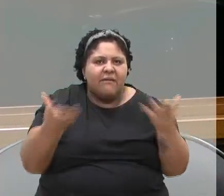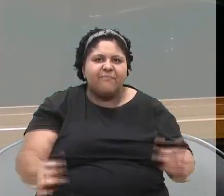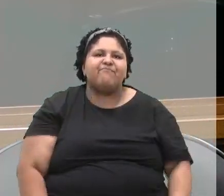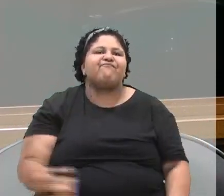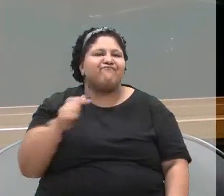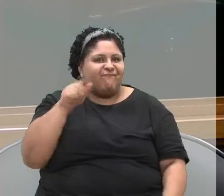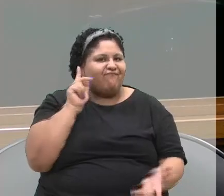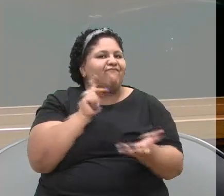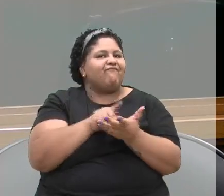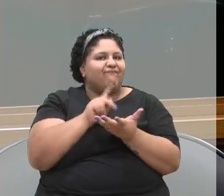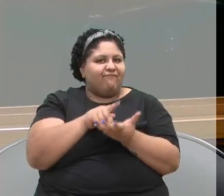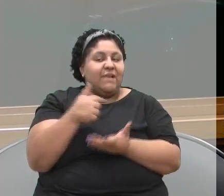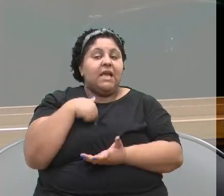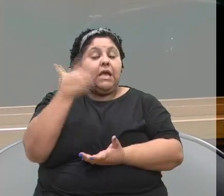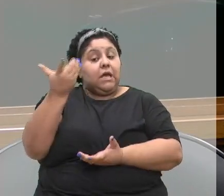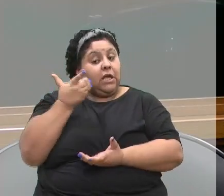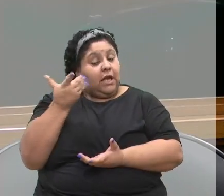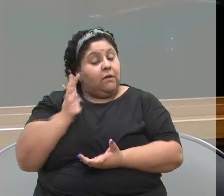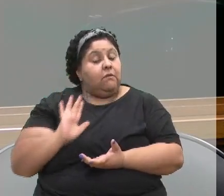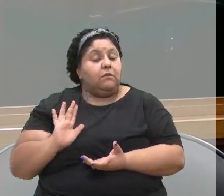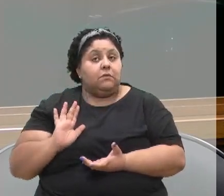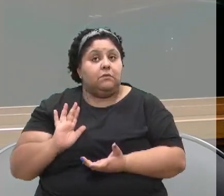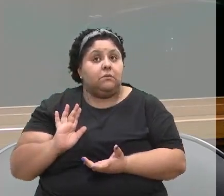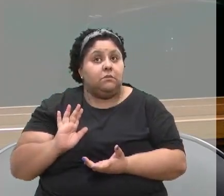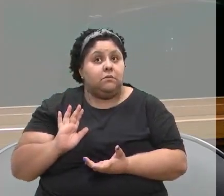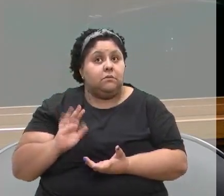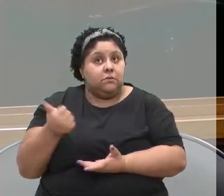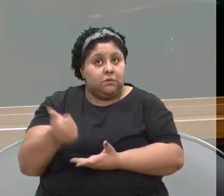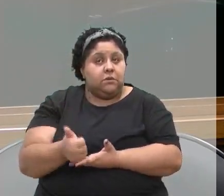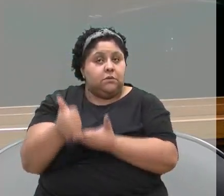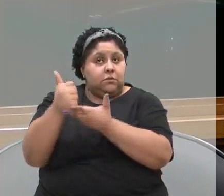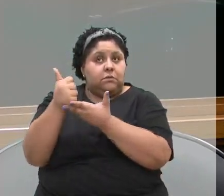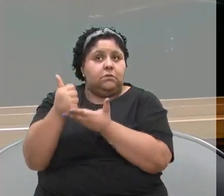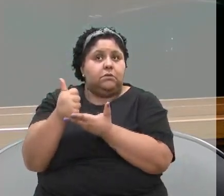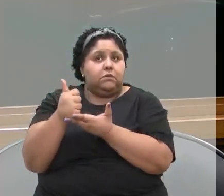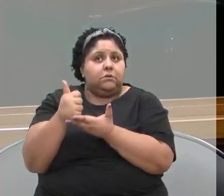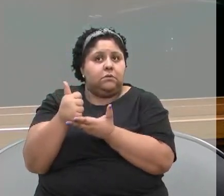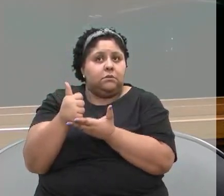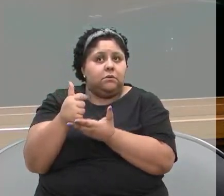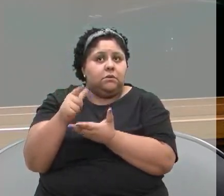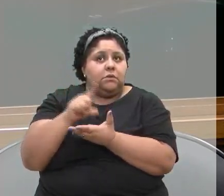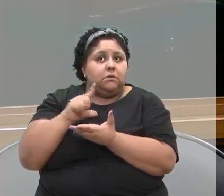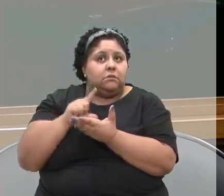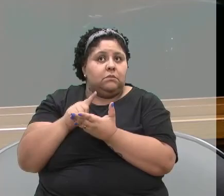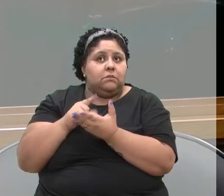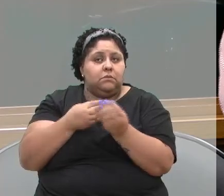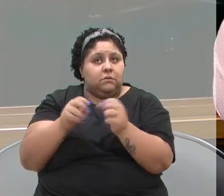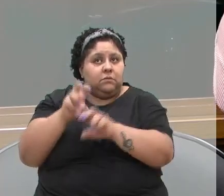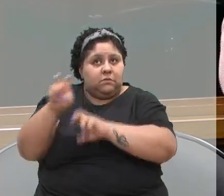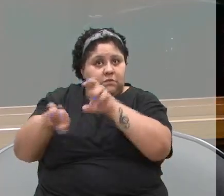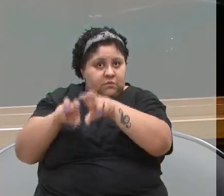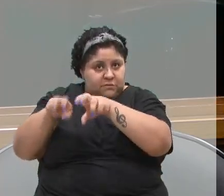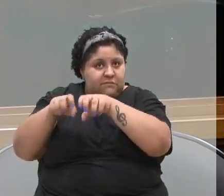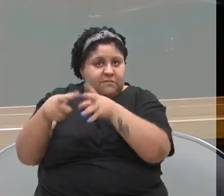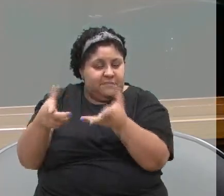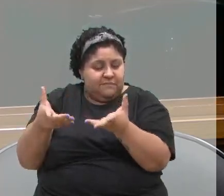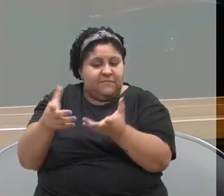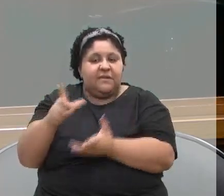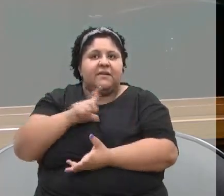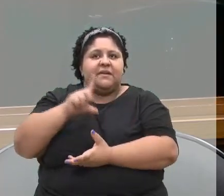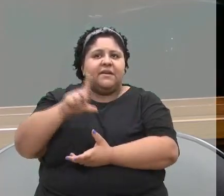realidade. Eu quero apoiar. O vereador já me lembrou que não tem muito cascalho. Mas eu quero